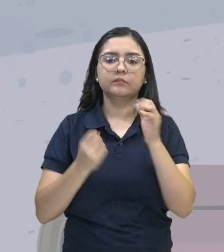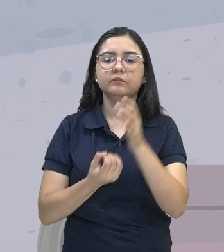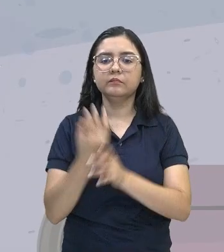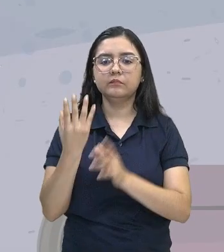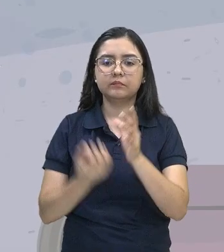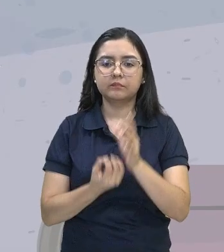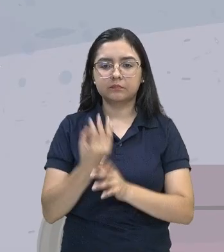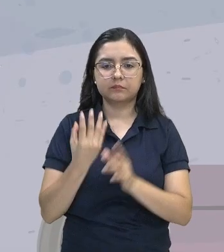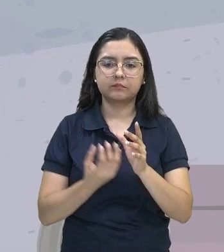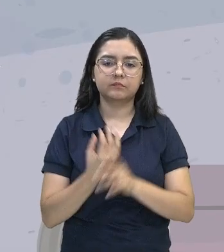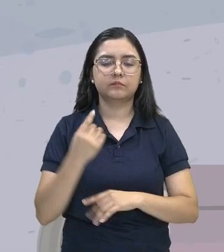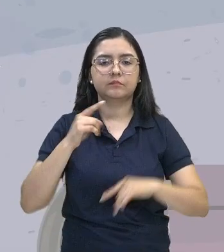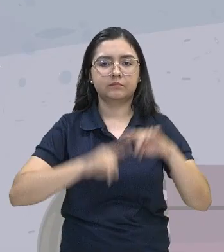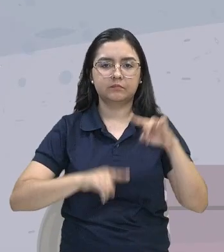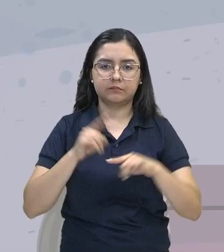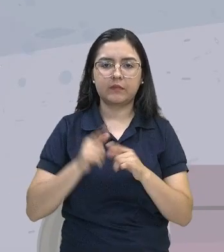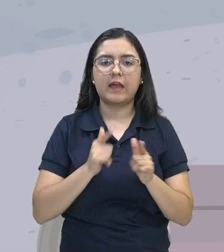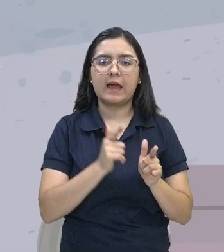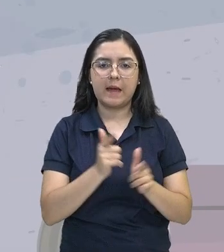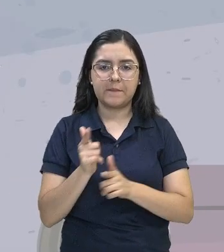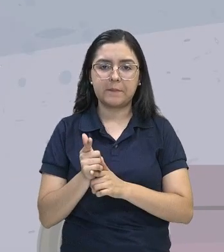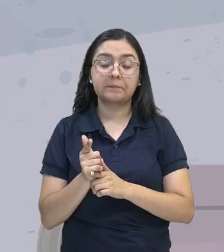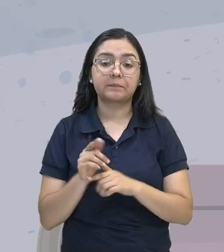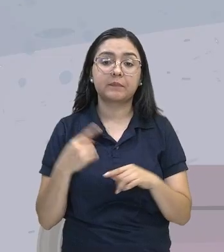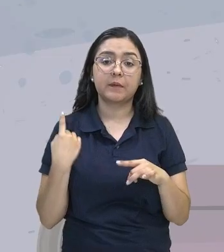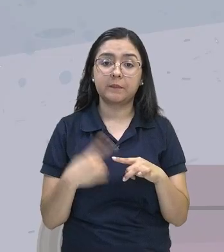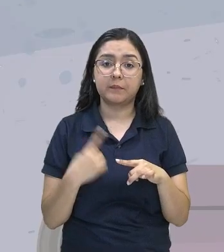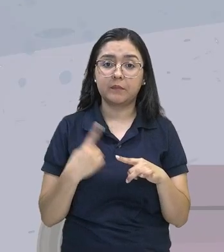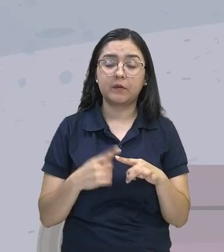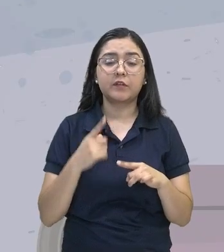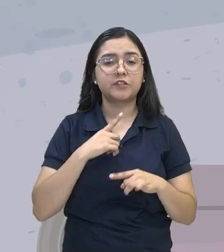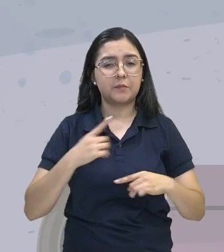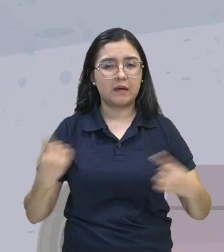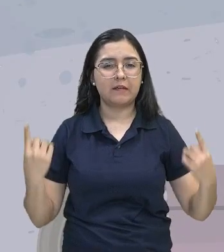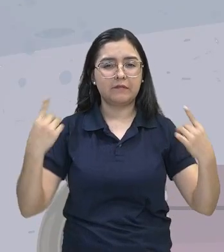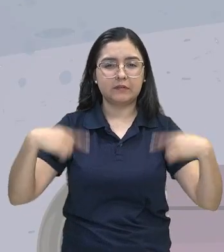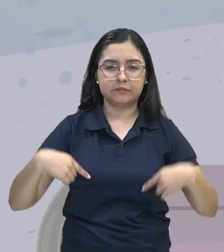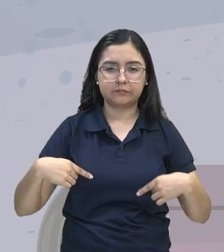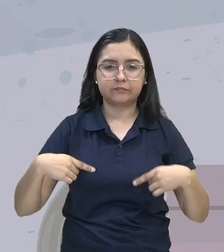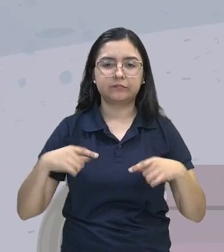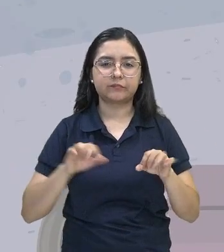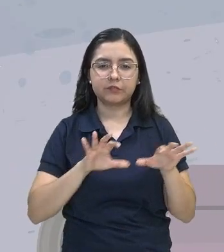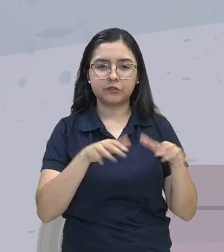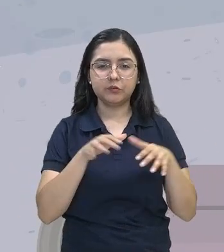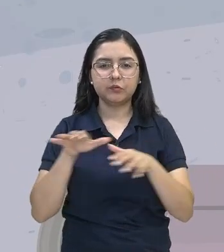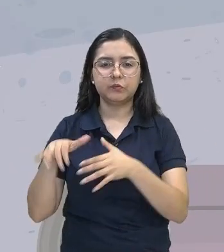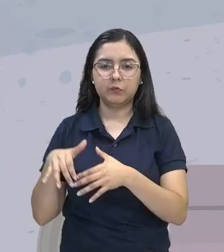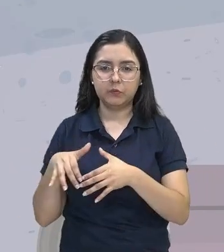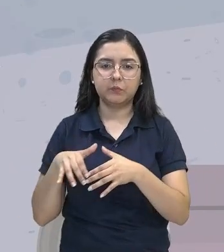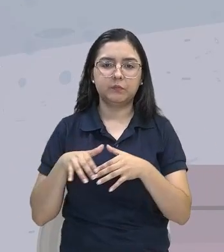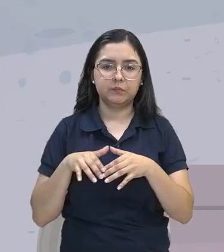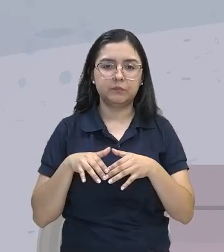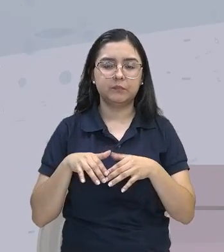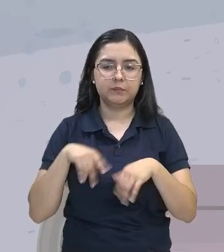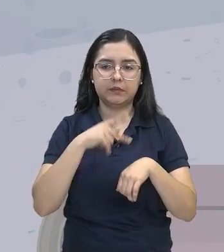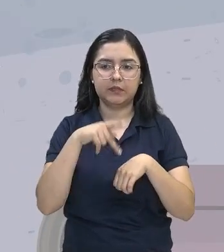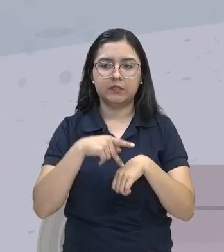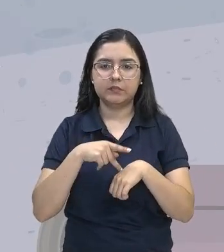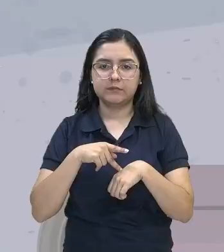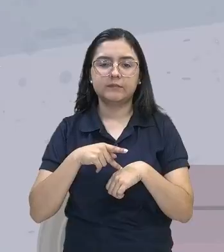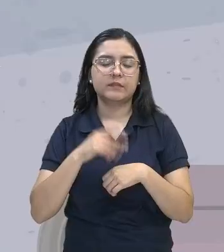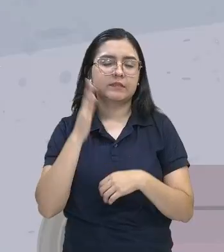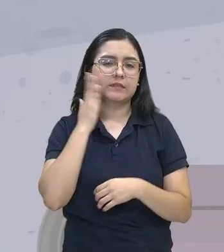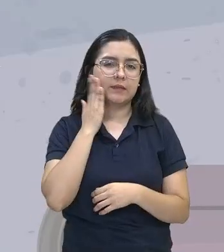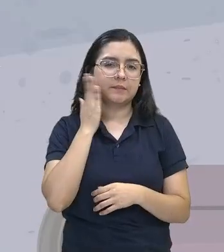de armamentos, até porque existia uma grande rivalidade entre essas potências industriais e todo mundo sabia que